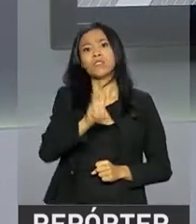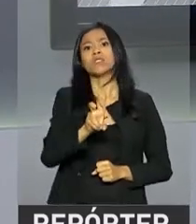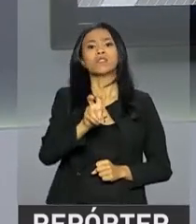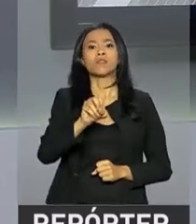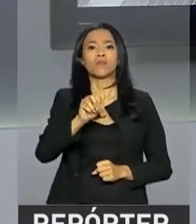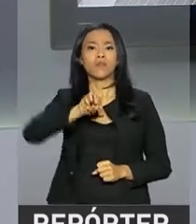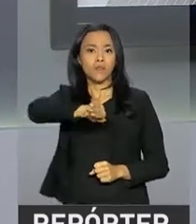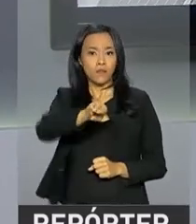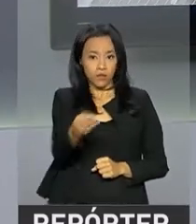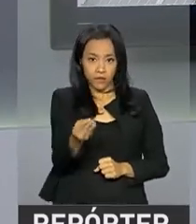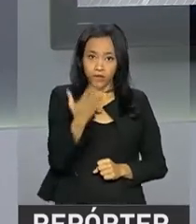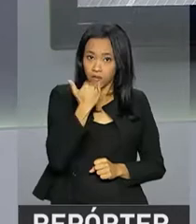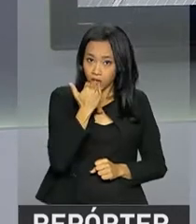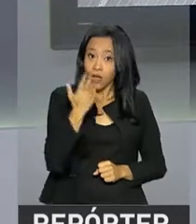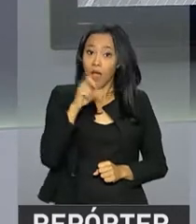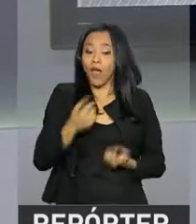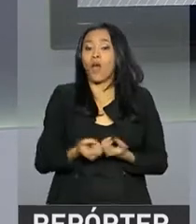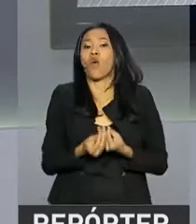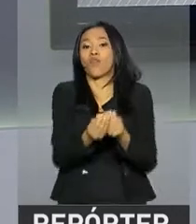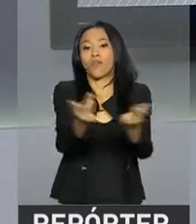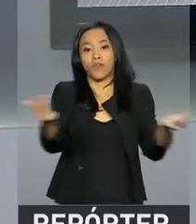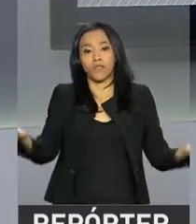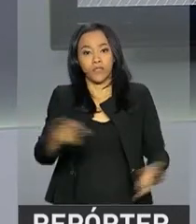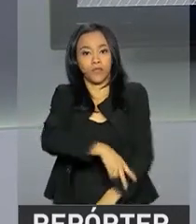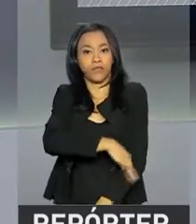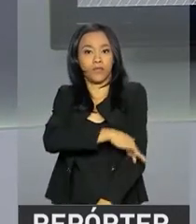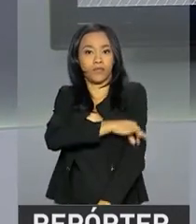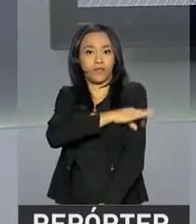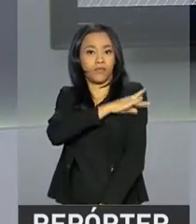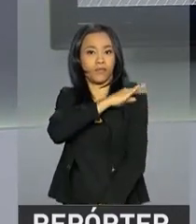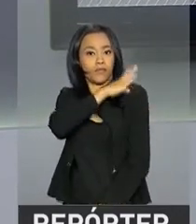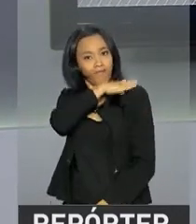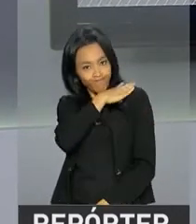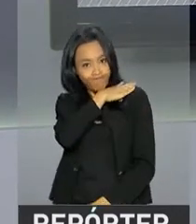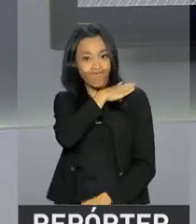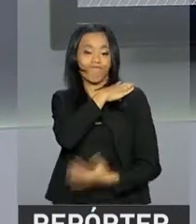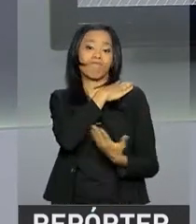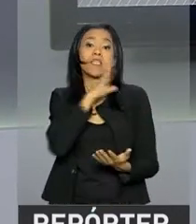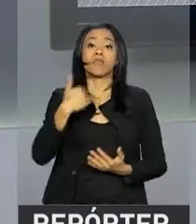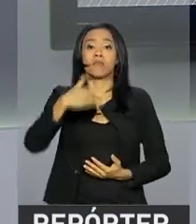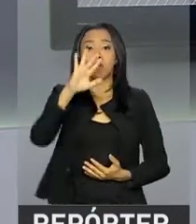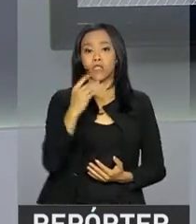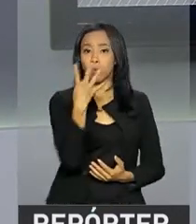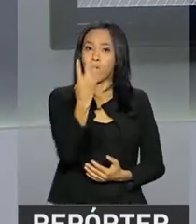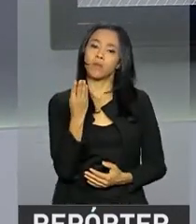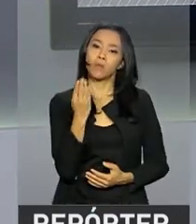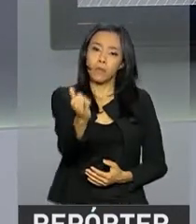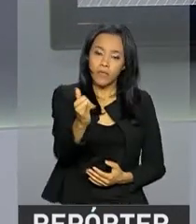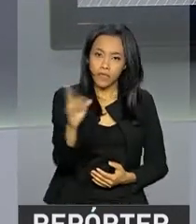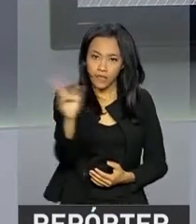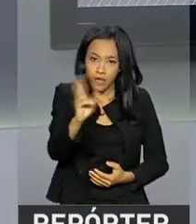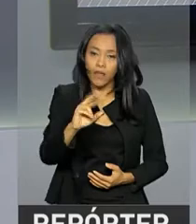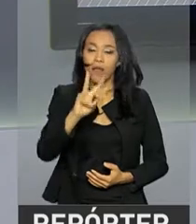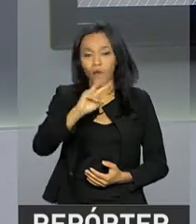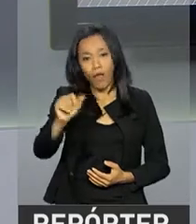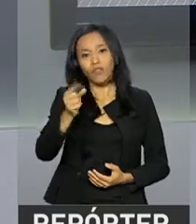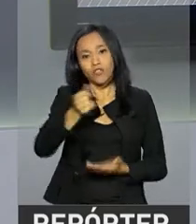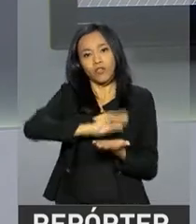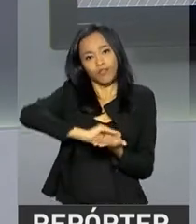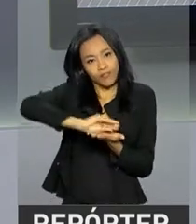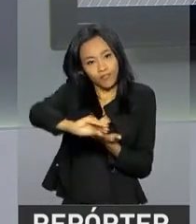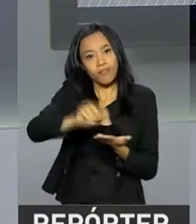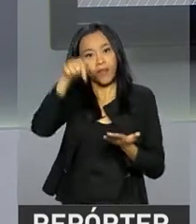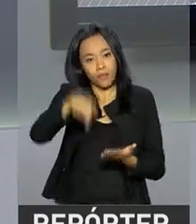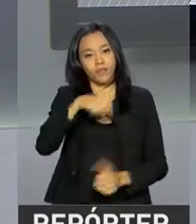pelo programa estudantes do ensino infantil fundamental e médio e mais de 4 bilhões de reais serão investidos no programa